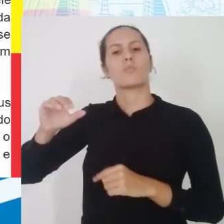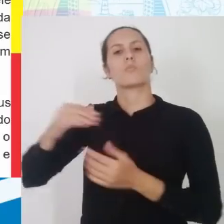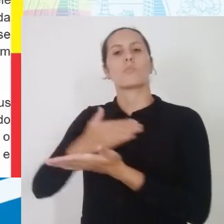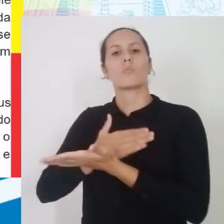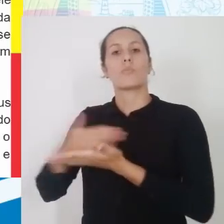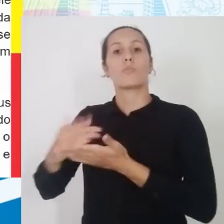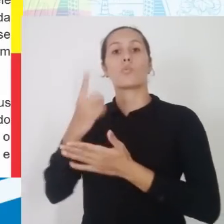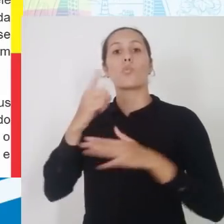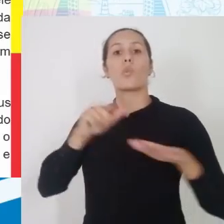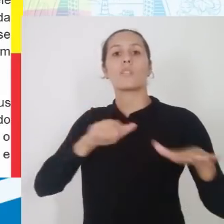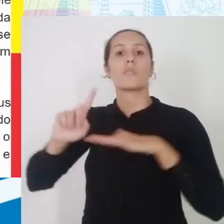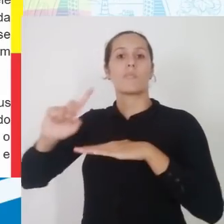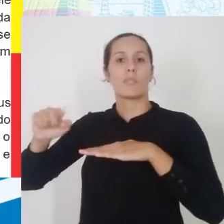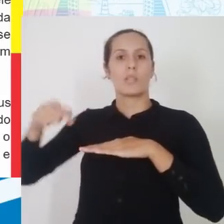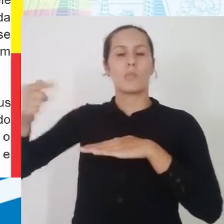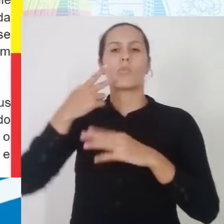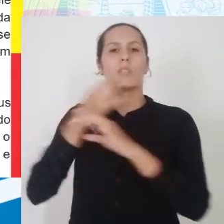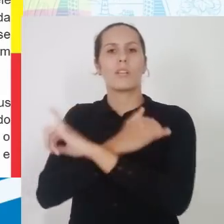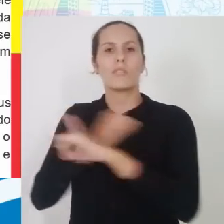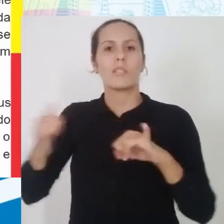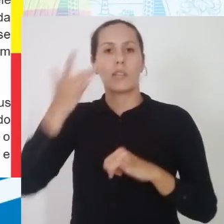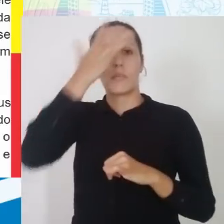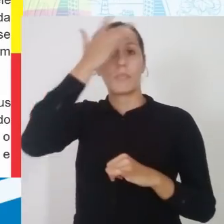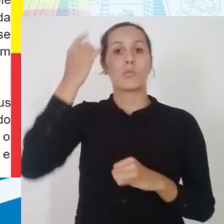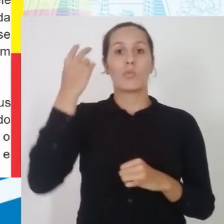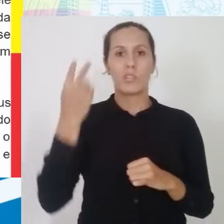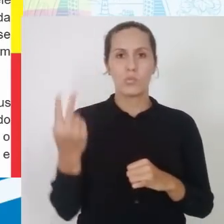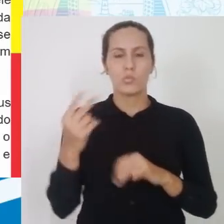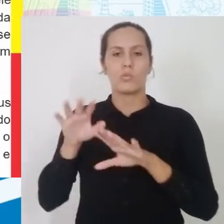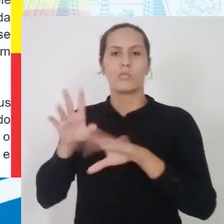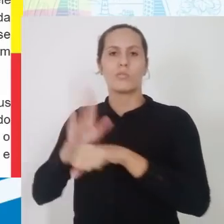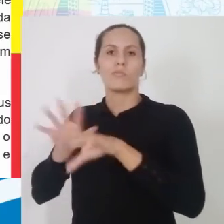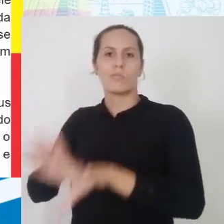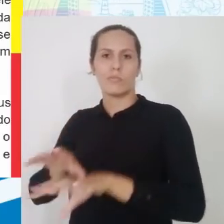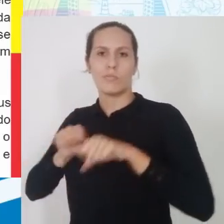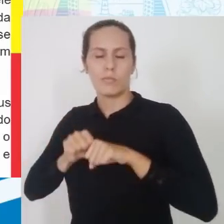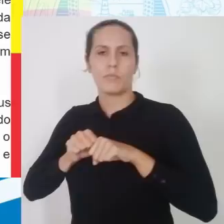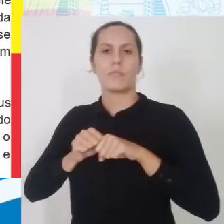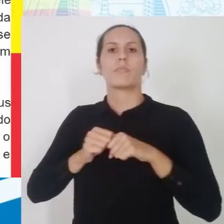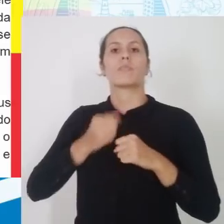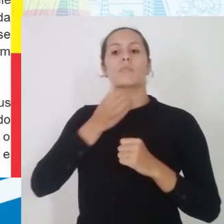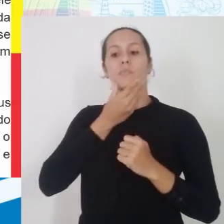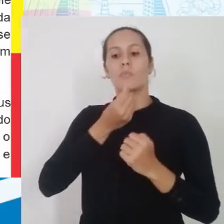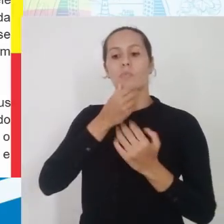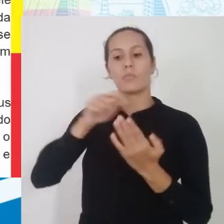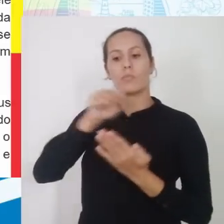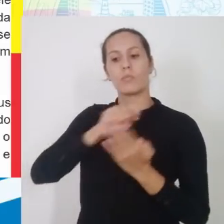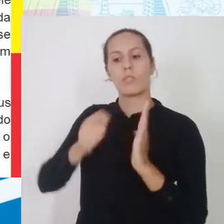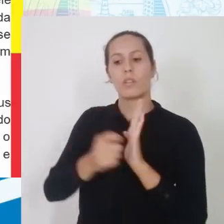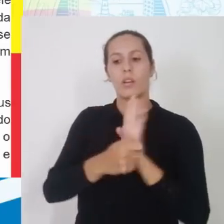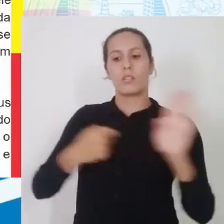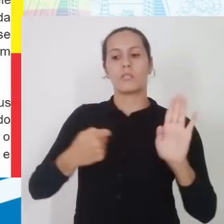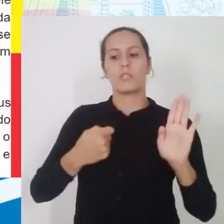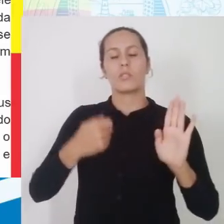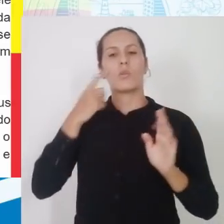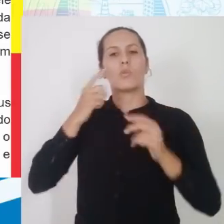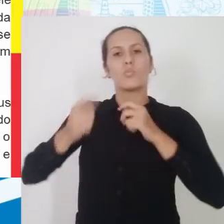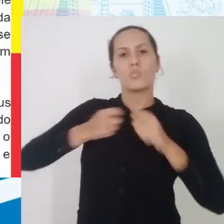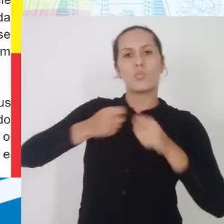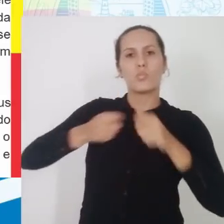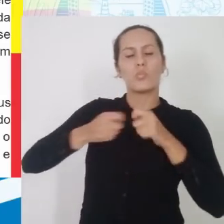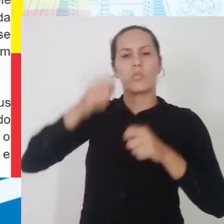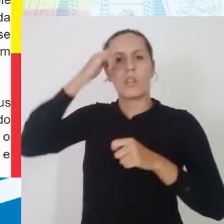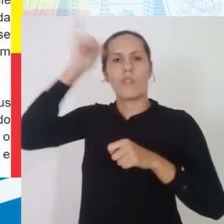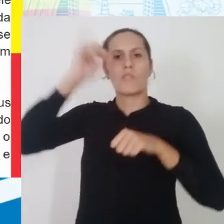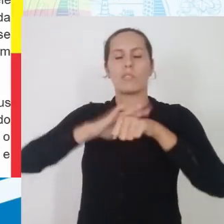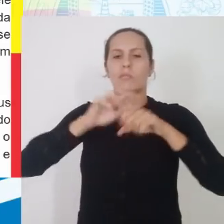pessoas e as aulas nas escolas públicas e privadas. Espaços públicos culturais, como museus e teatros, também foram fechados. A ação